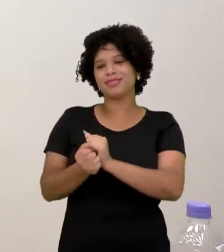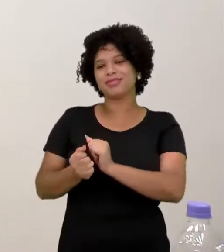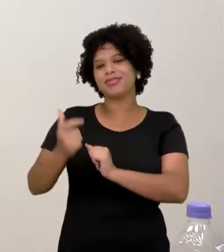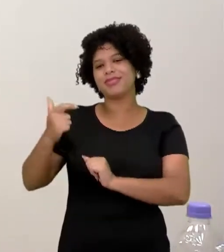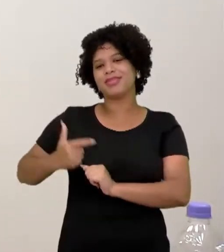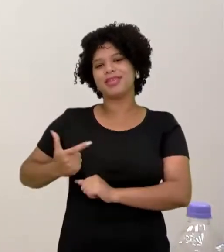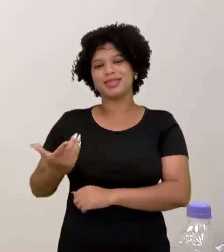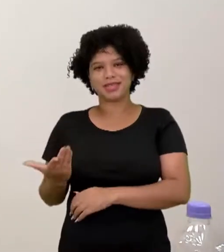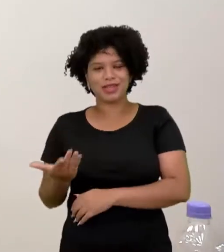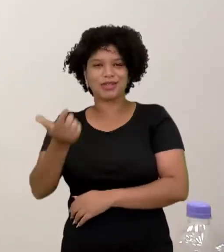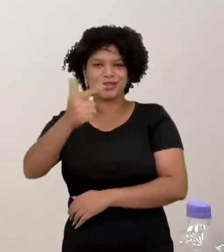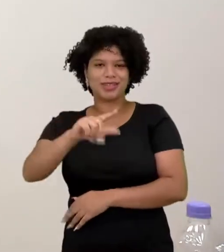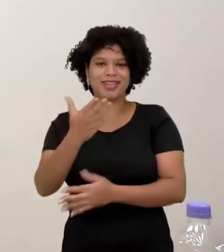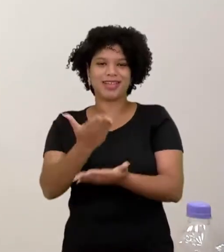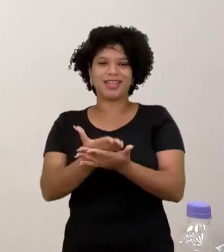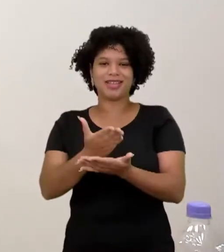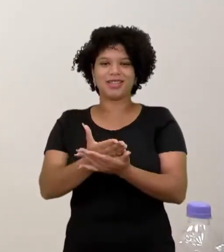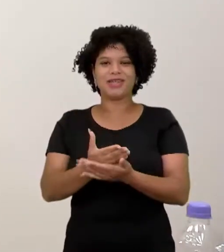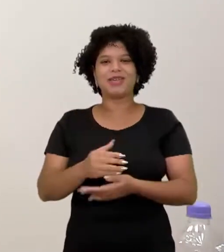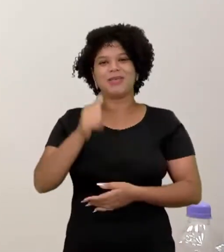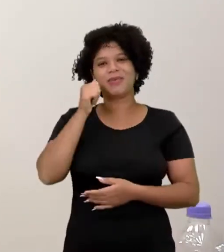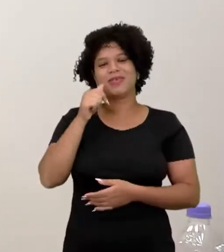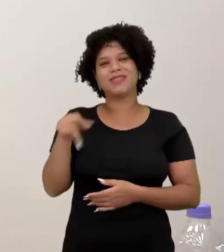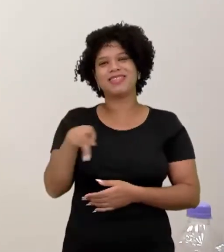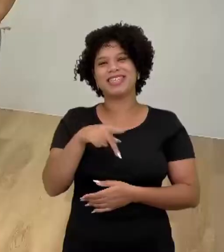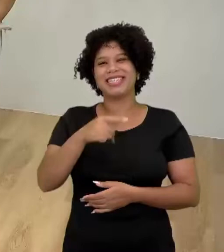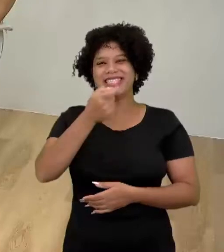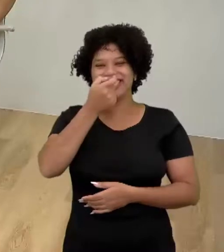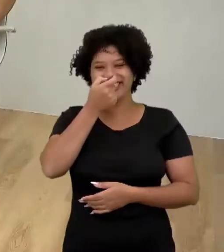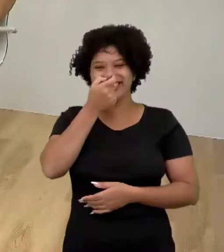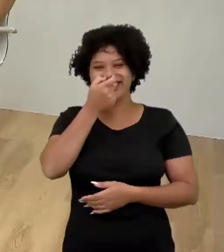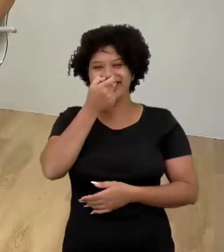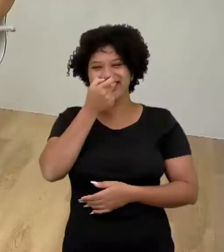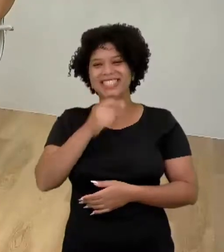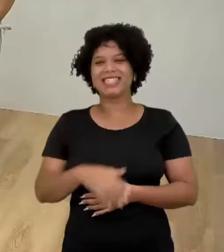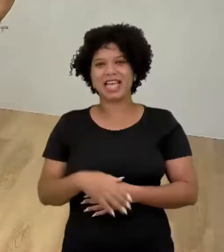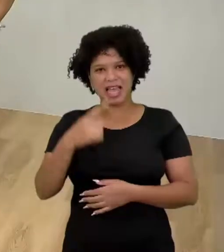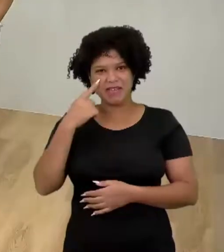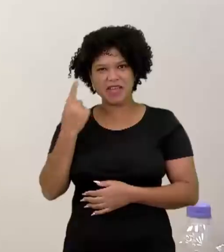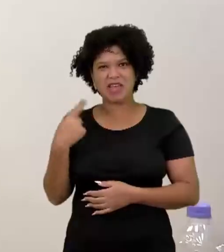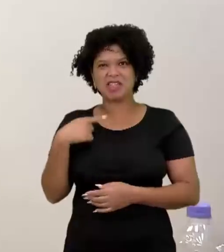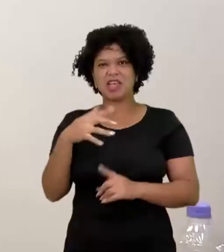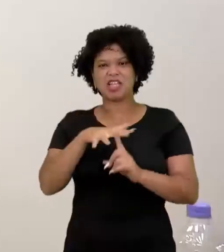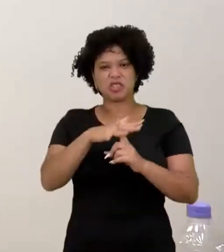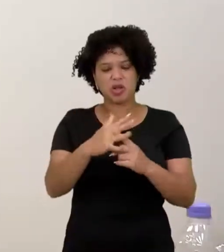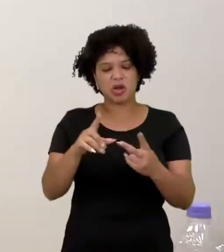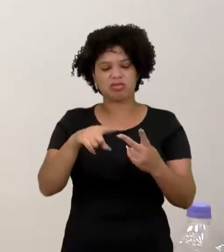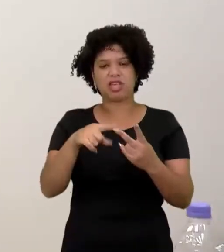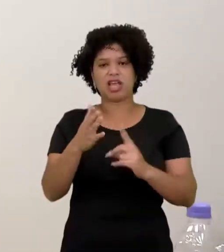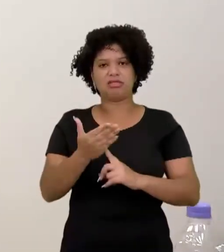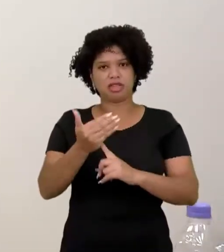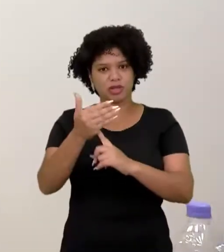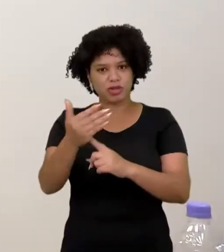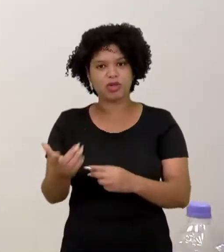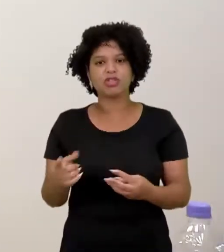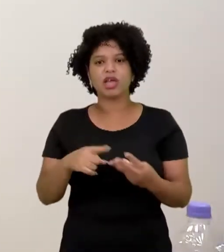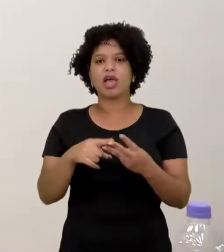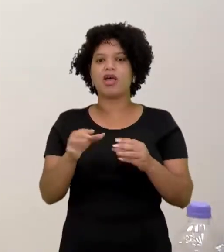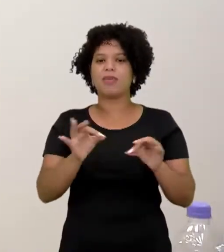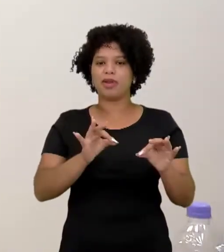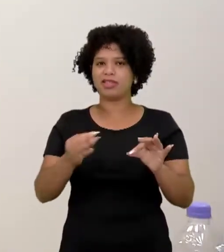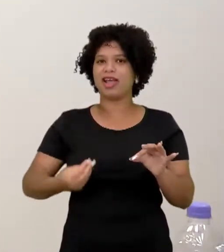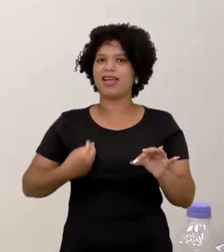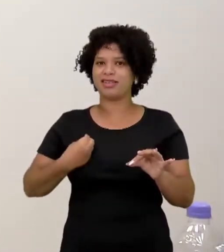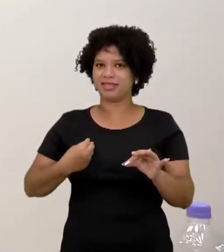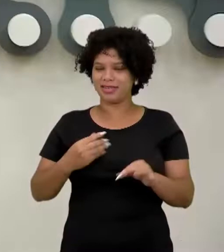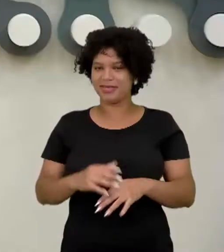né, me acompanhando em mais uma aula, Fabiana, que agora, além de sociologia e tecnologia, também projeto